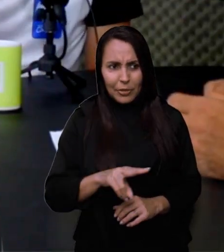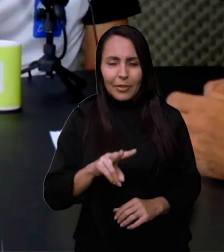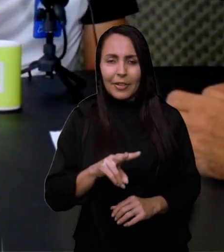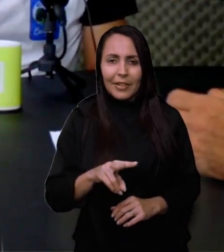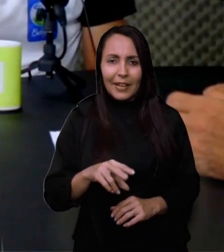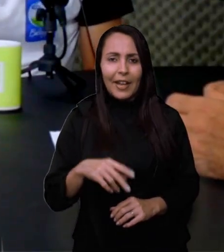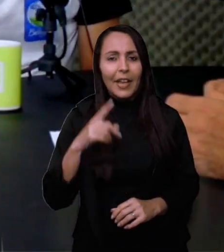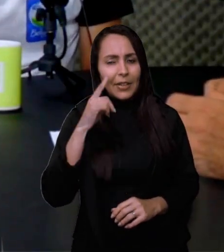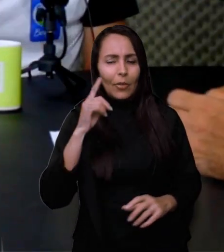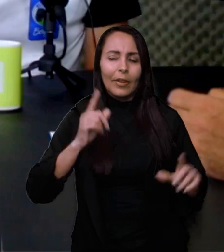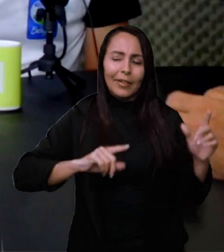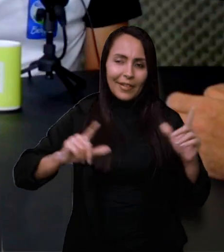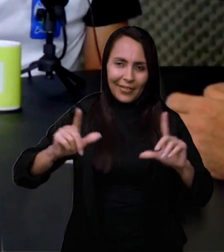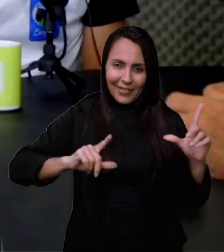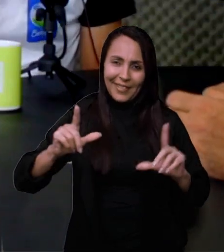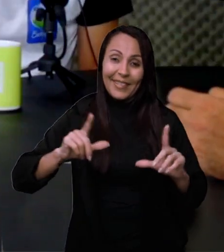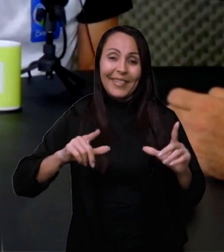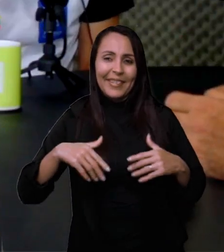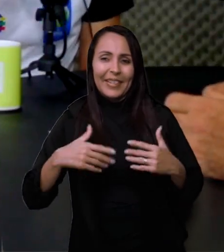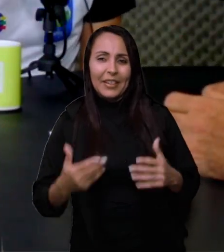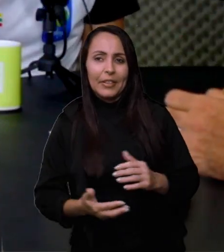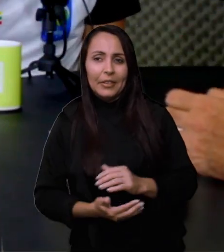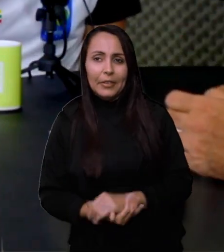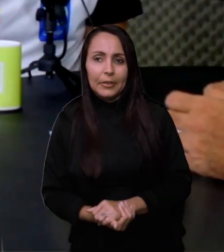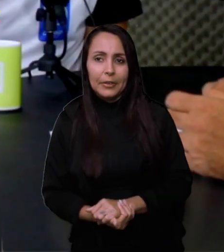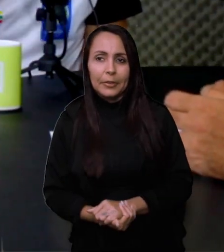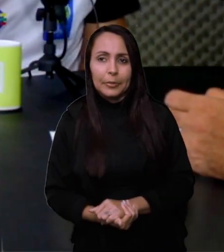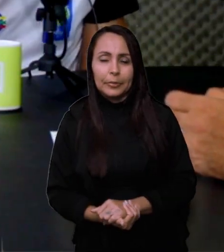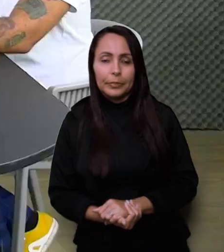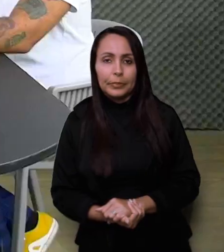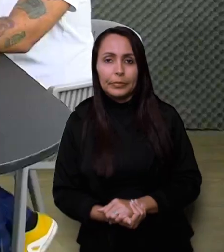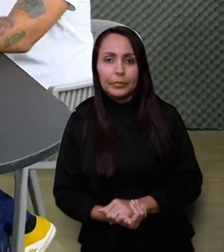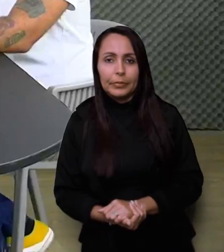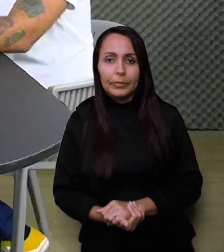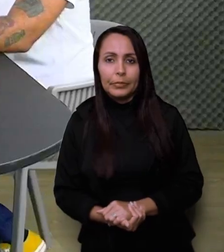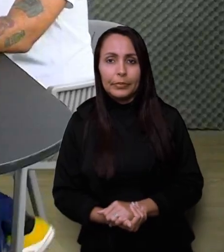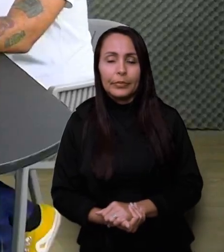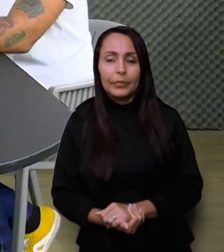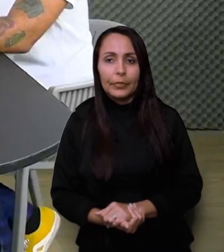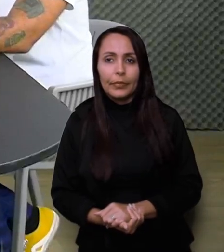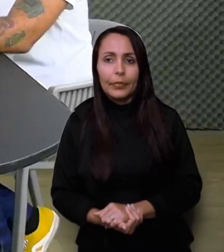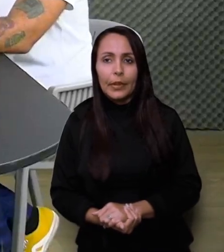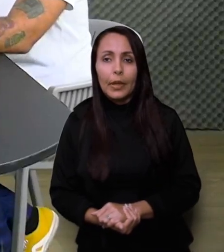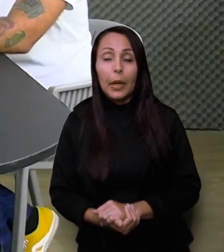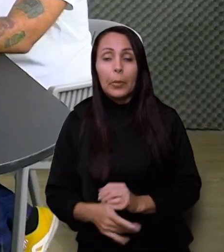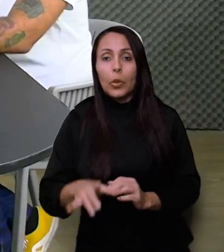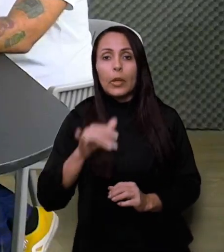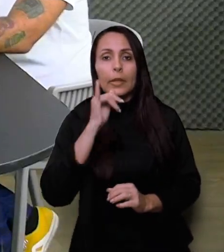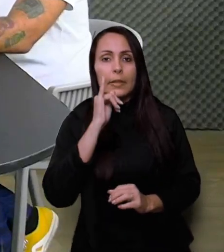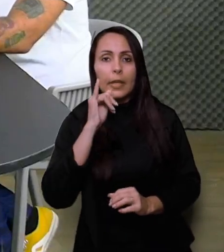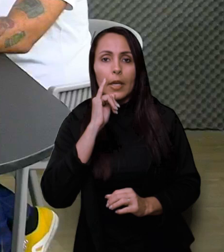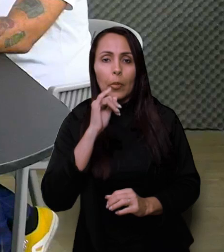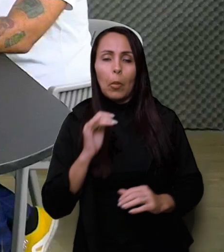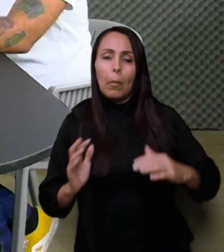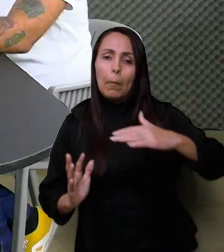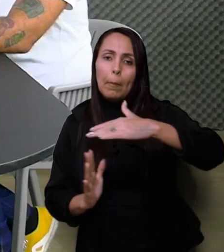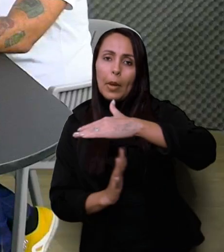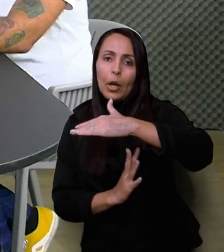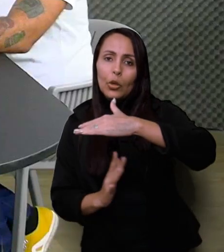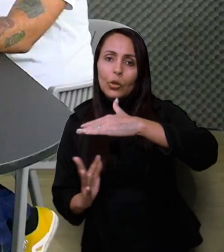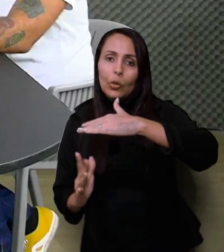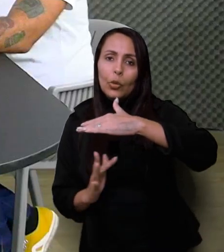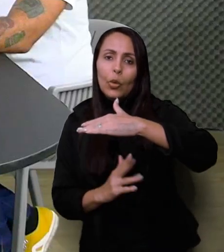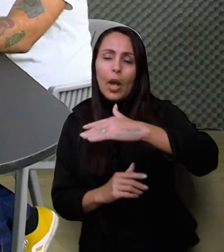na TV, assim, entendeu? Queria muito ver Eu também mais queria ver capivaras. mais capivaras. Mas, por exemplo, o plâncton. Pega o plâncton. O